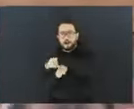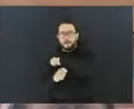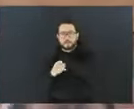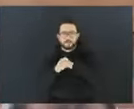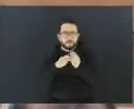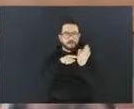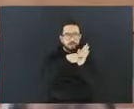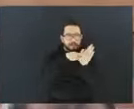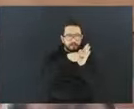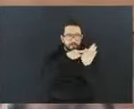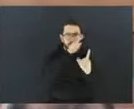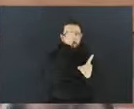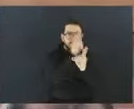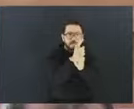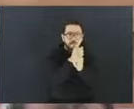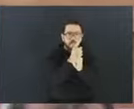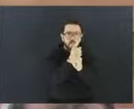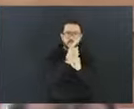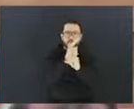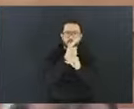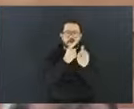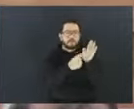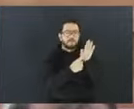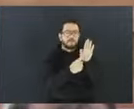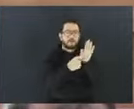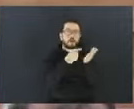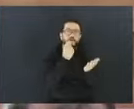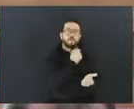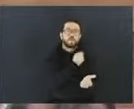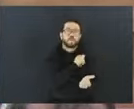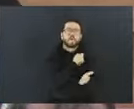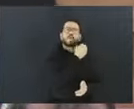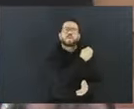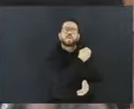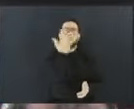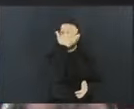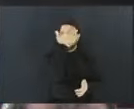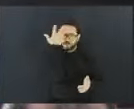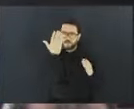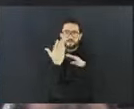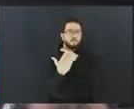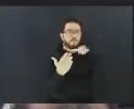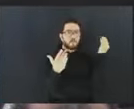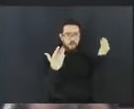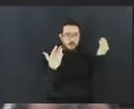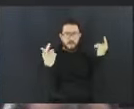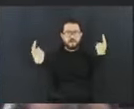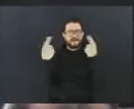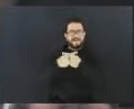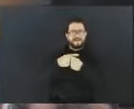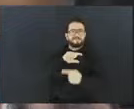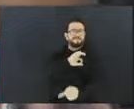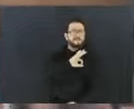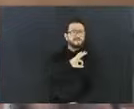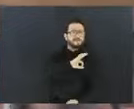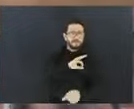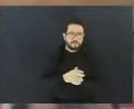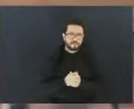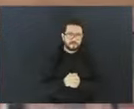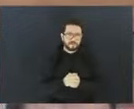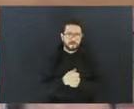em confrontos com policiais civis e militares no primeiro semestre de 2021, em todo o Estado. No total, foram